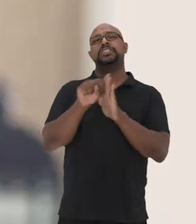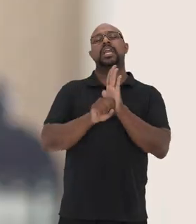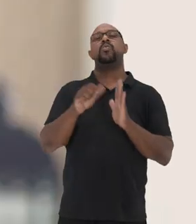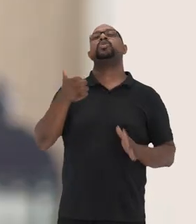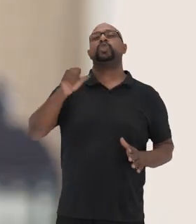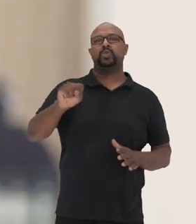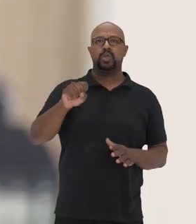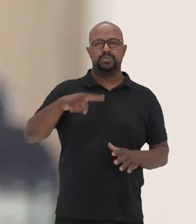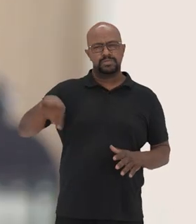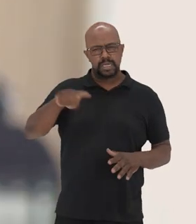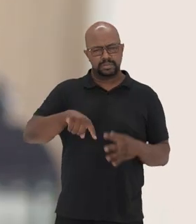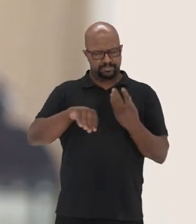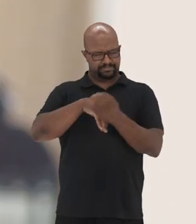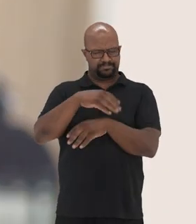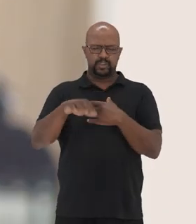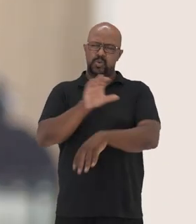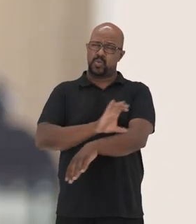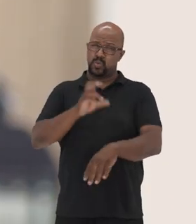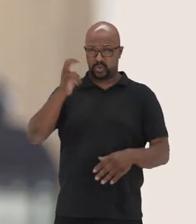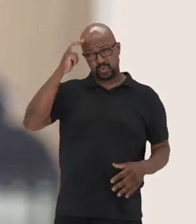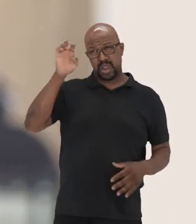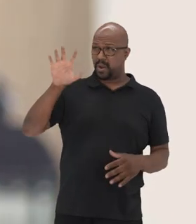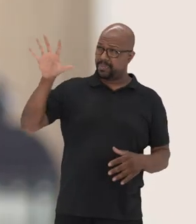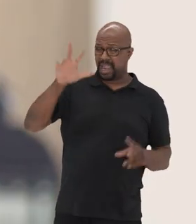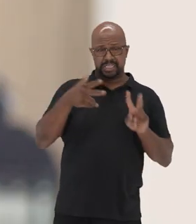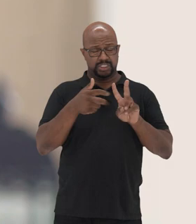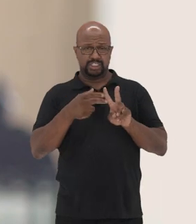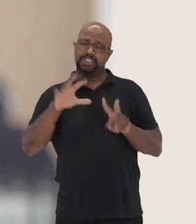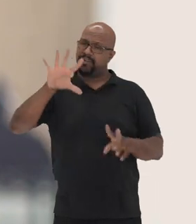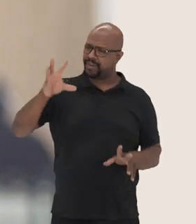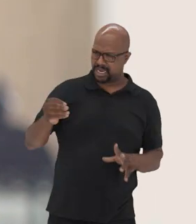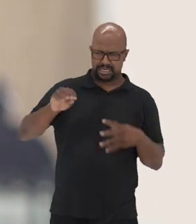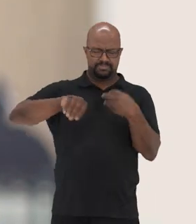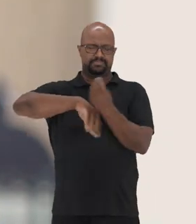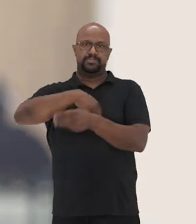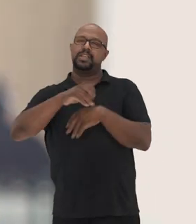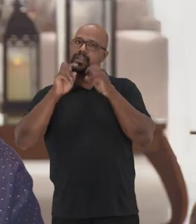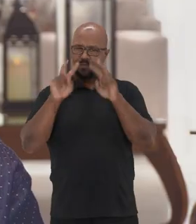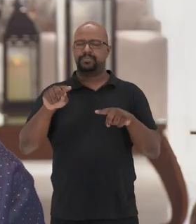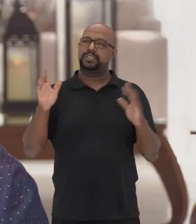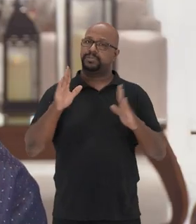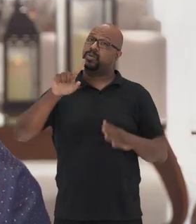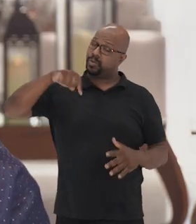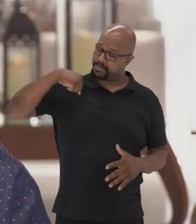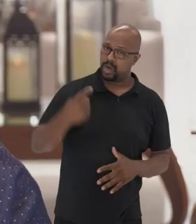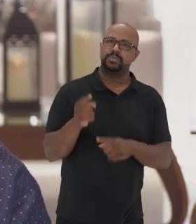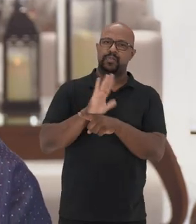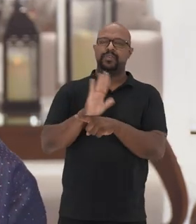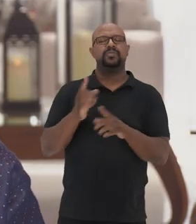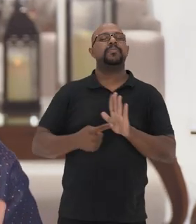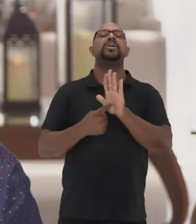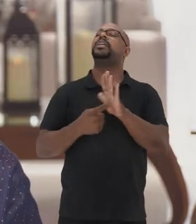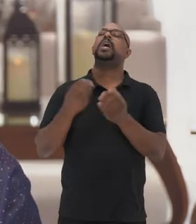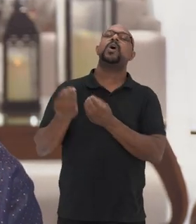dentro desse Caldeirão de culturas europeias indígenas e africanas que vimos desse Episódio no próximo vídeo Vamos mostrar